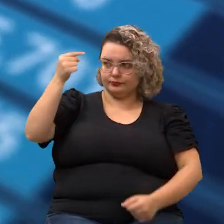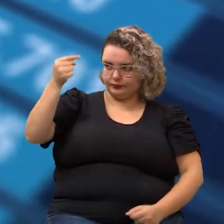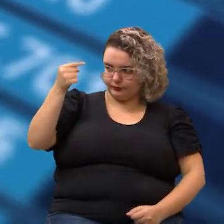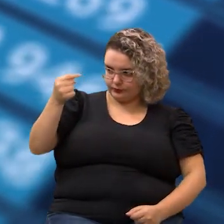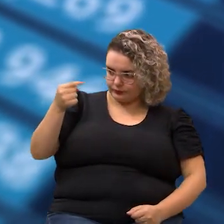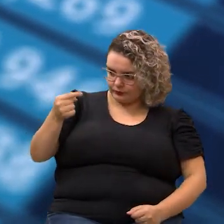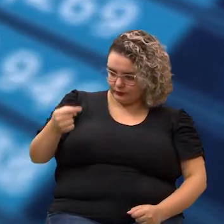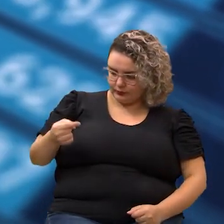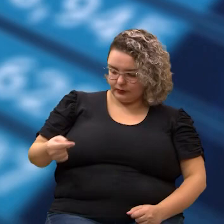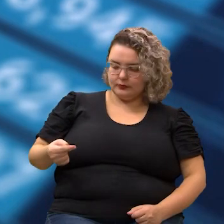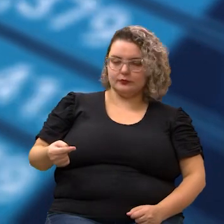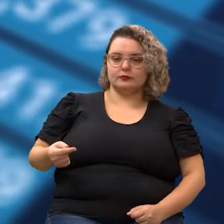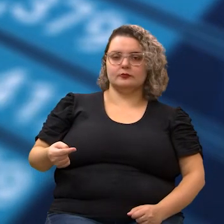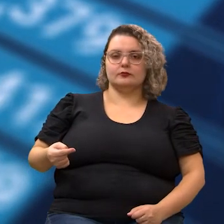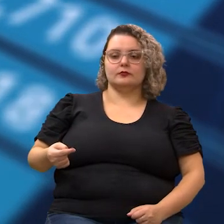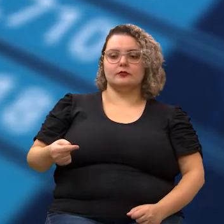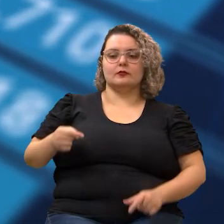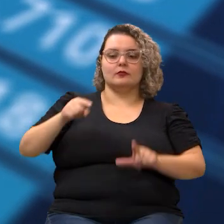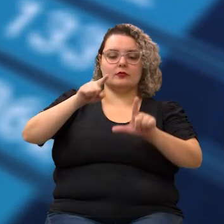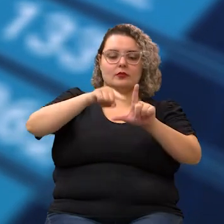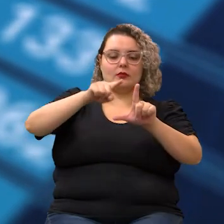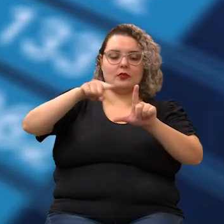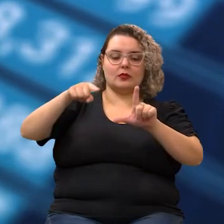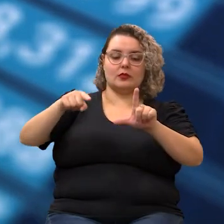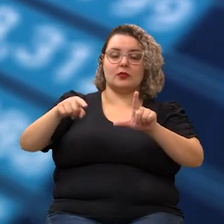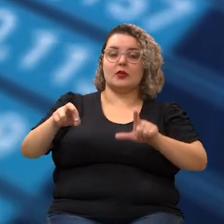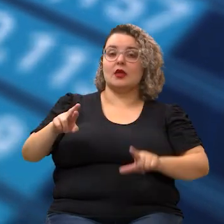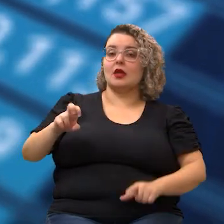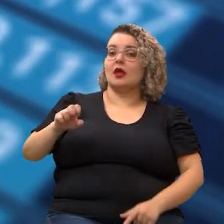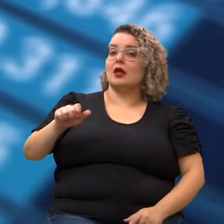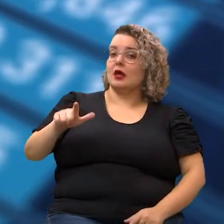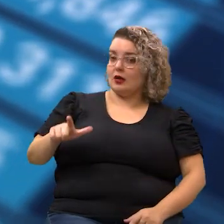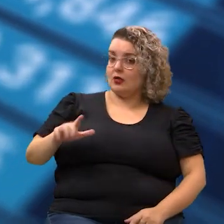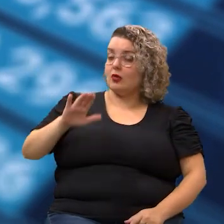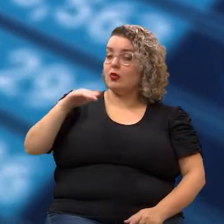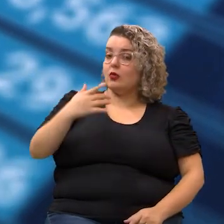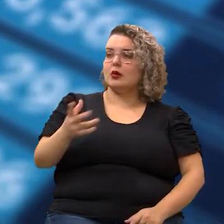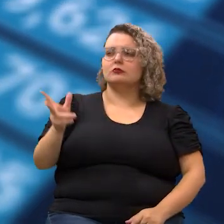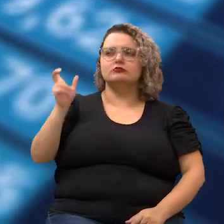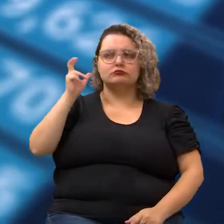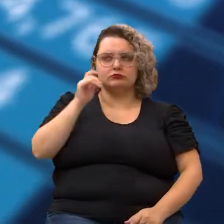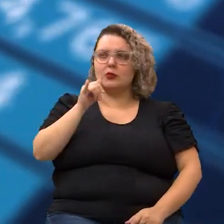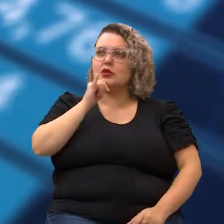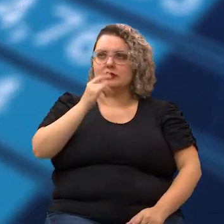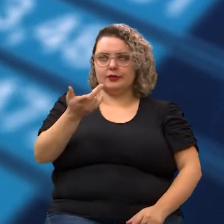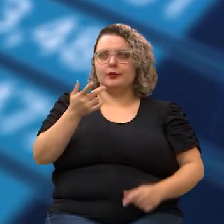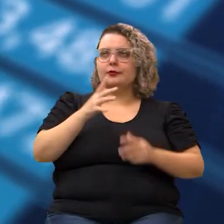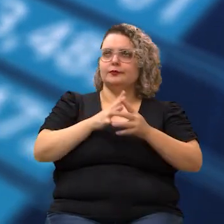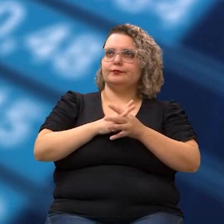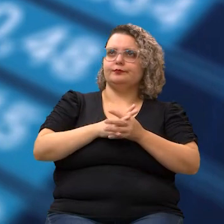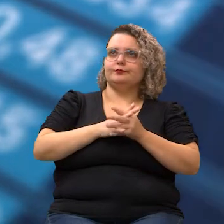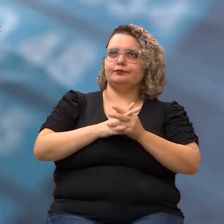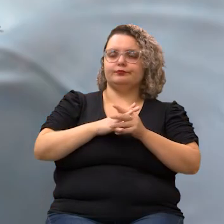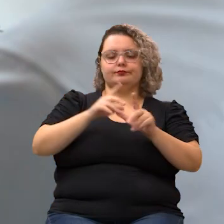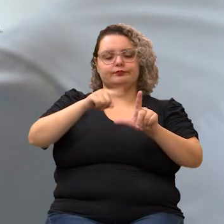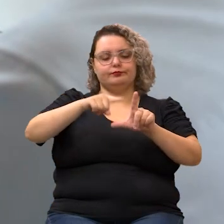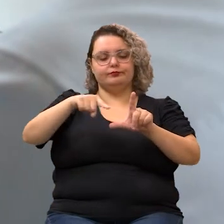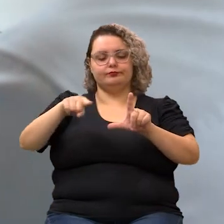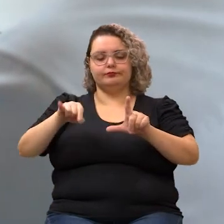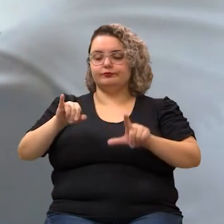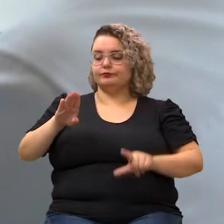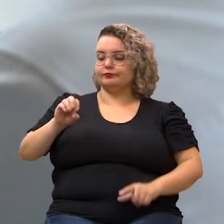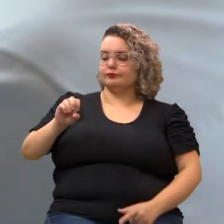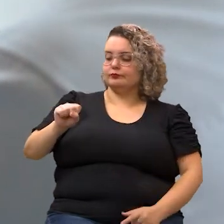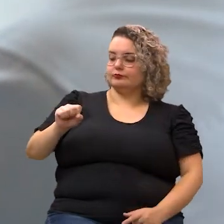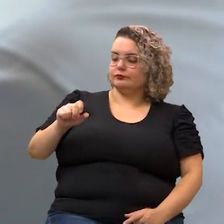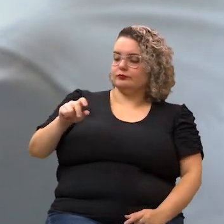cada ponto do índice Ibovespa em R$1. Então, quando você escuta, por exemplo, o índice